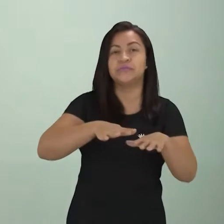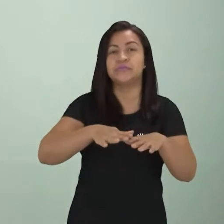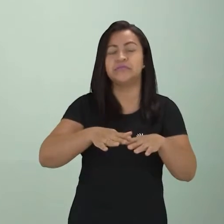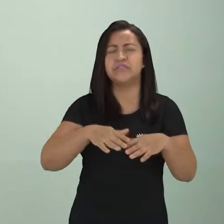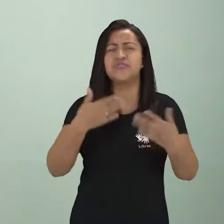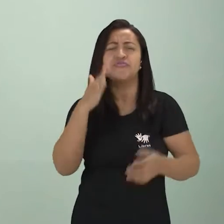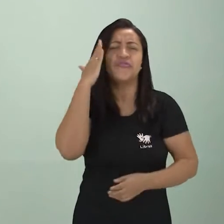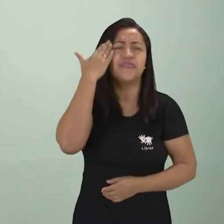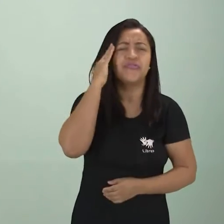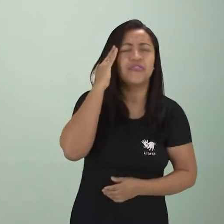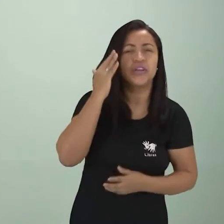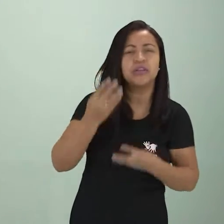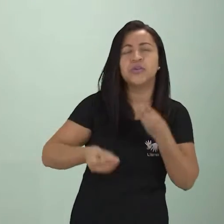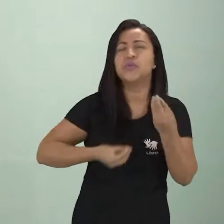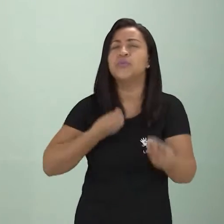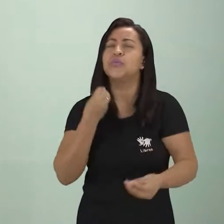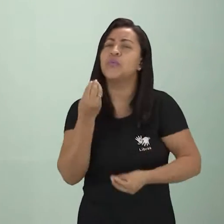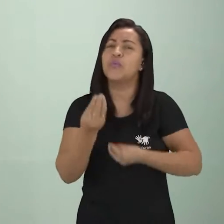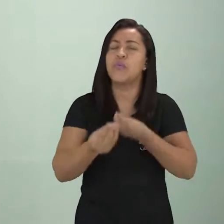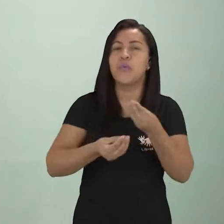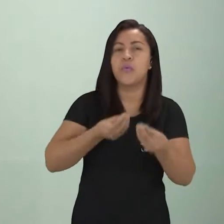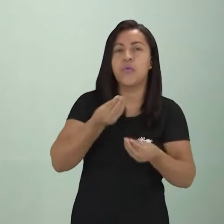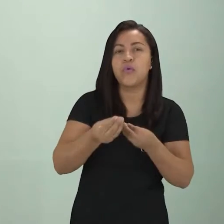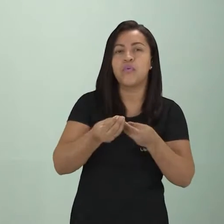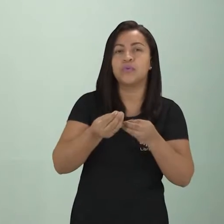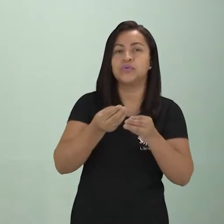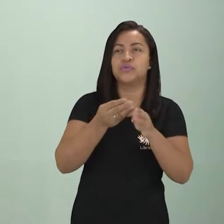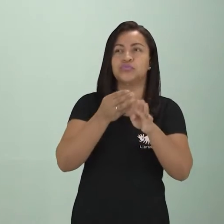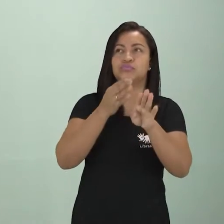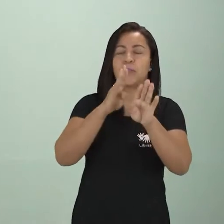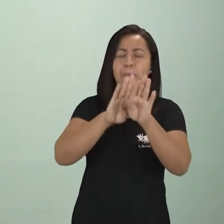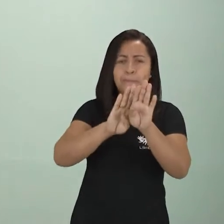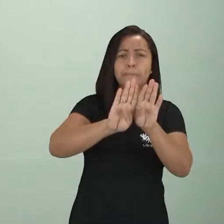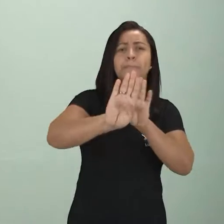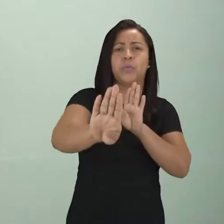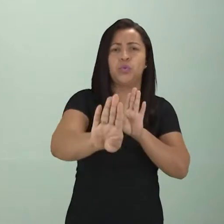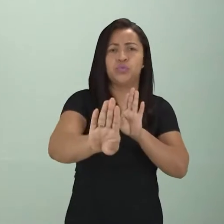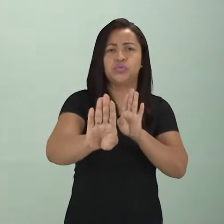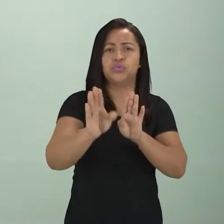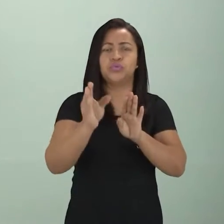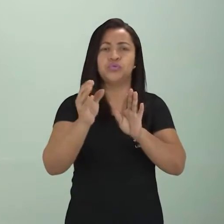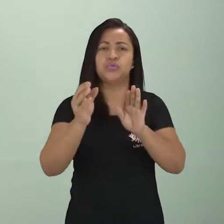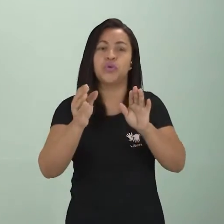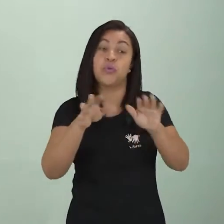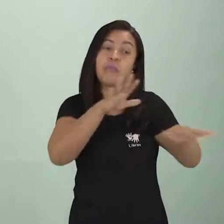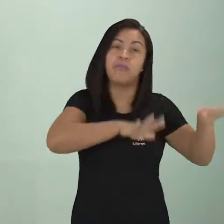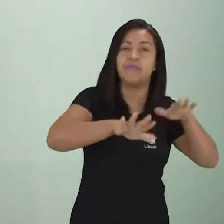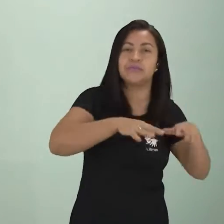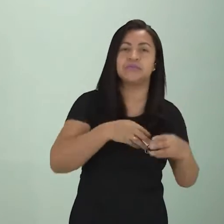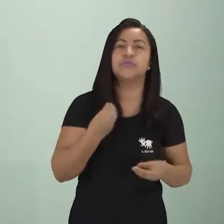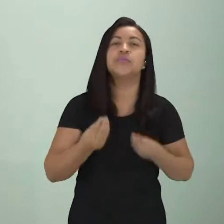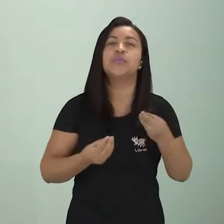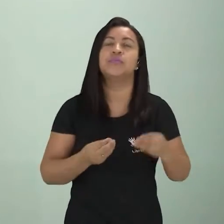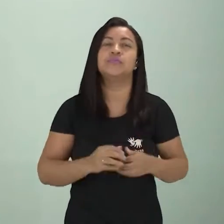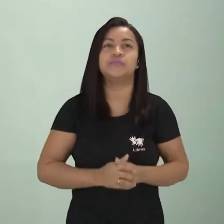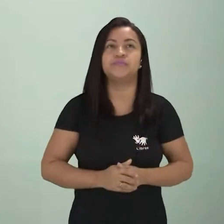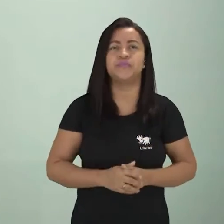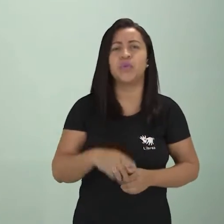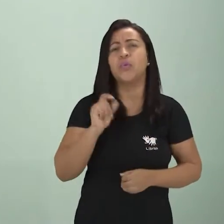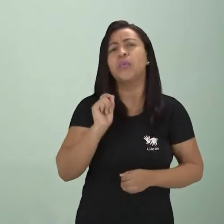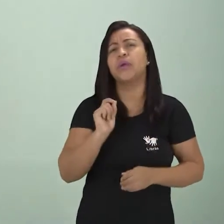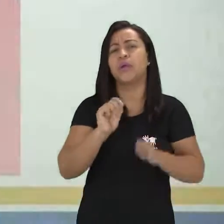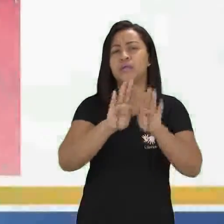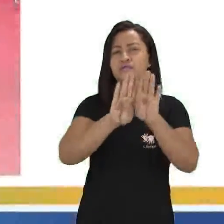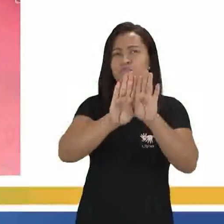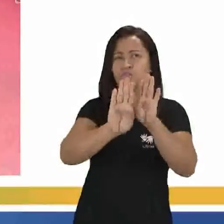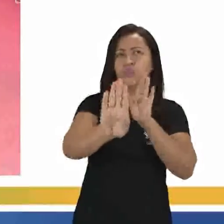entender como se processa o impulso levando em consideração a quantidade de movimento. Então vamos lá. O que é